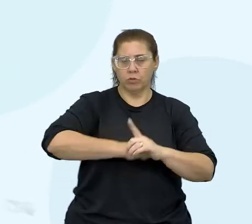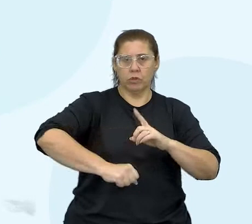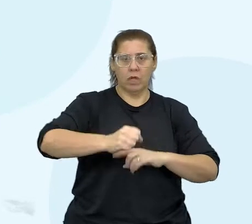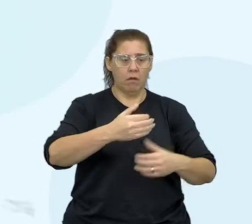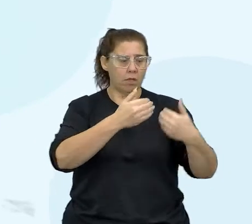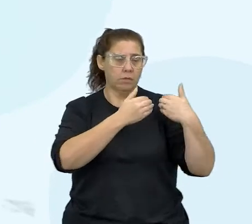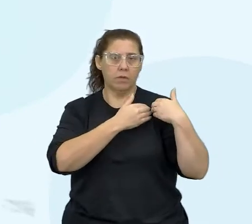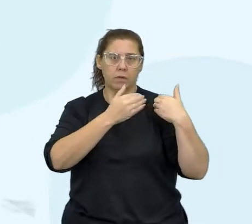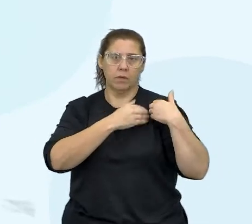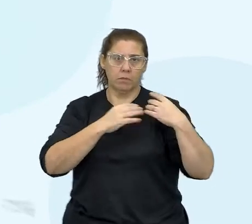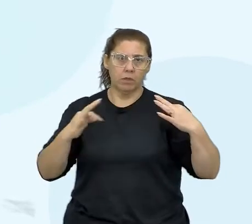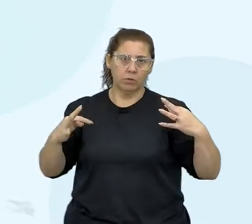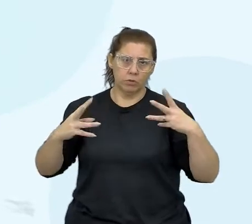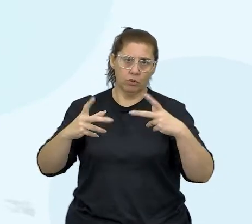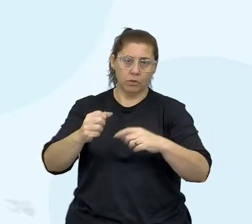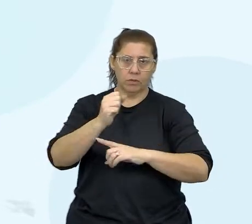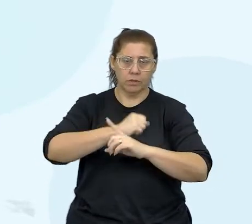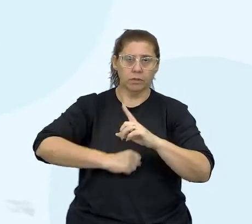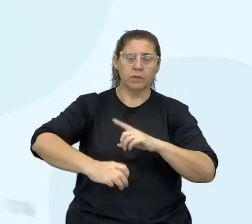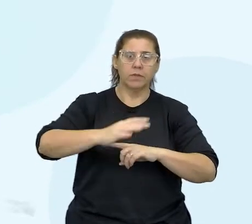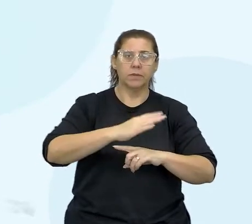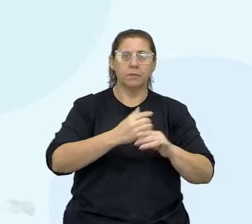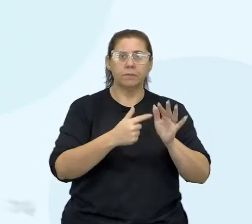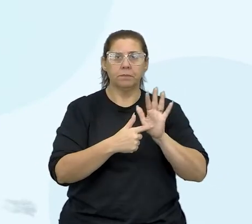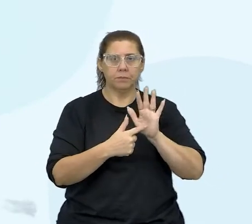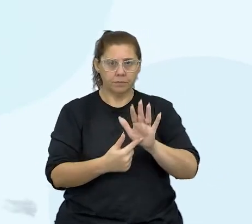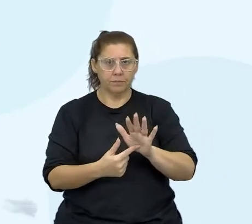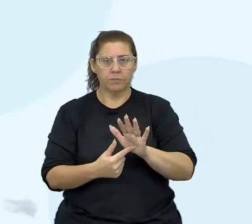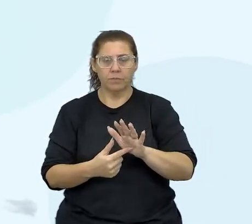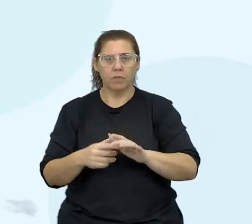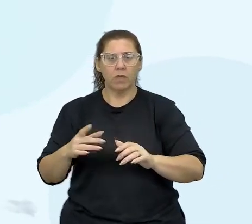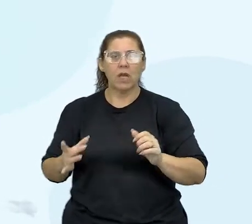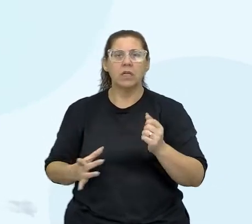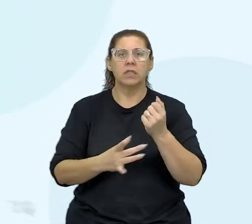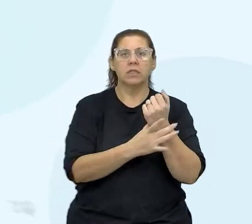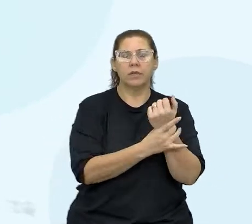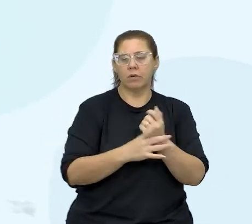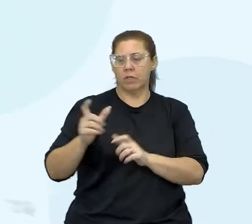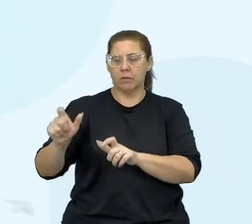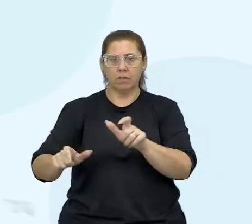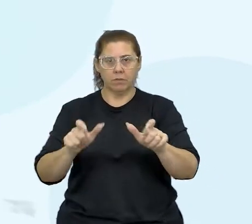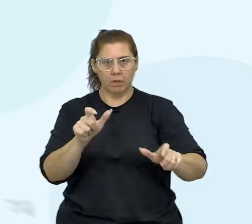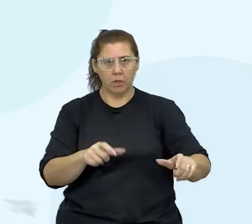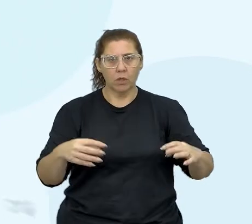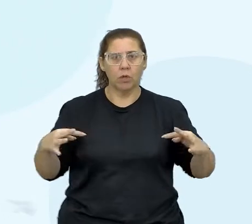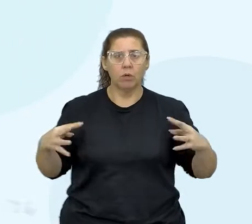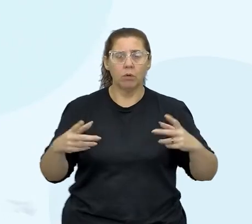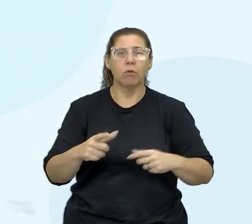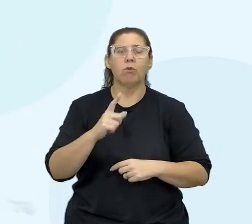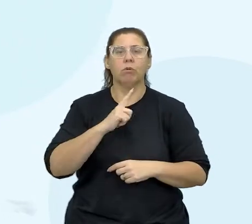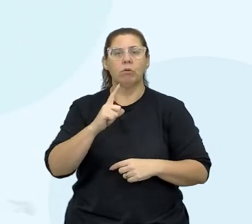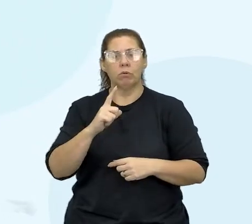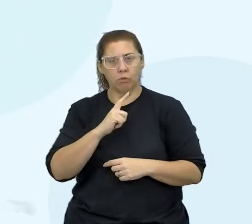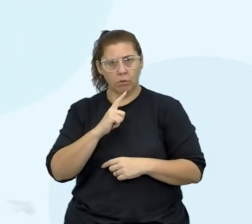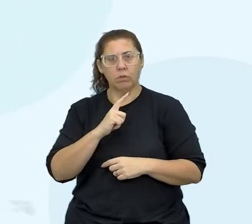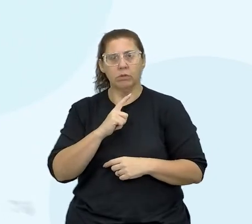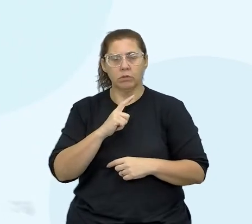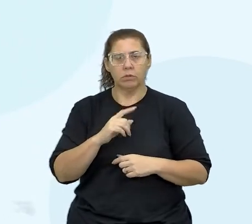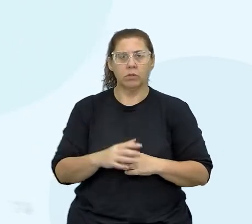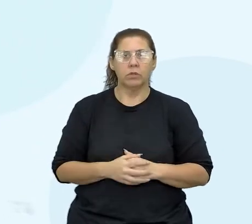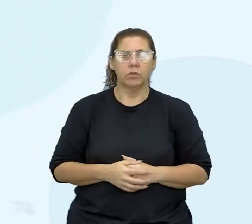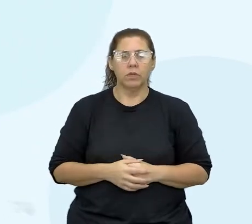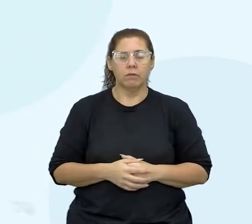responsabilidade social, né? Trazer sensação de segurança para as pessoas, para a população, ter a